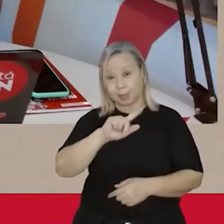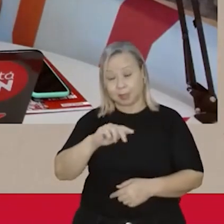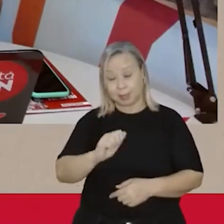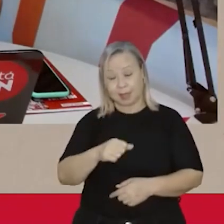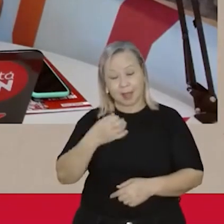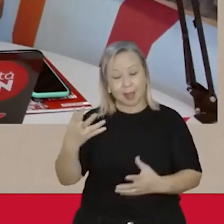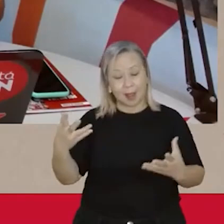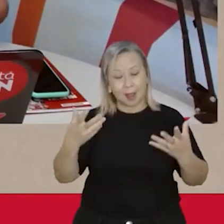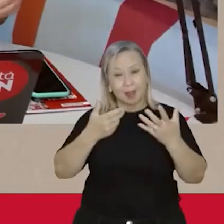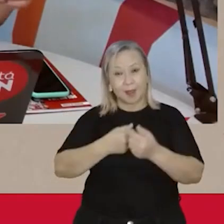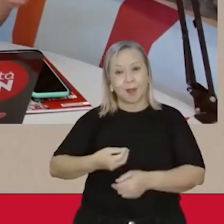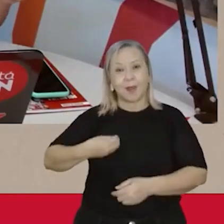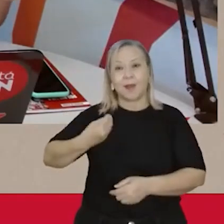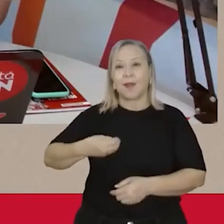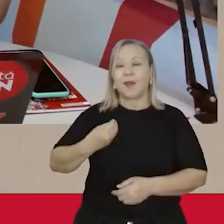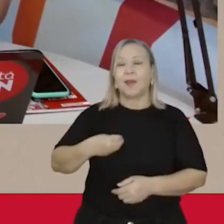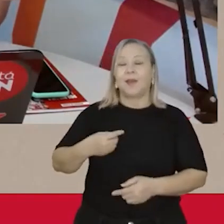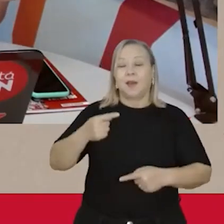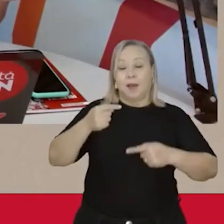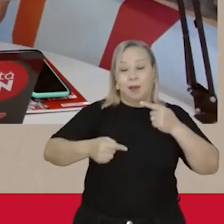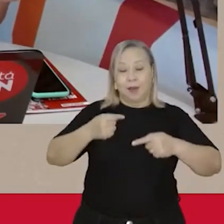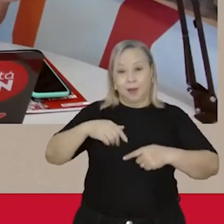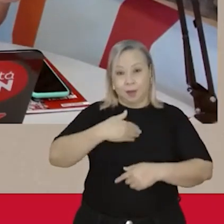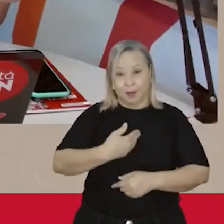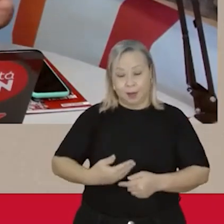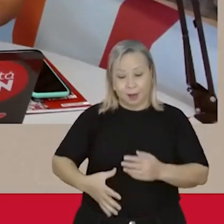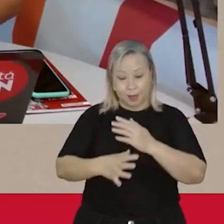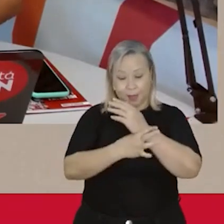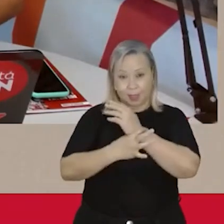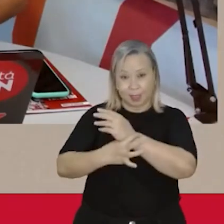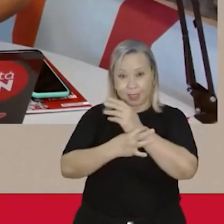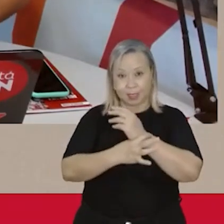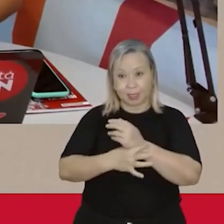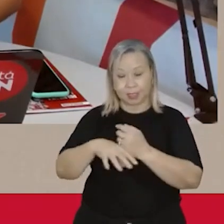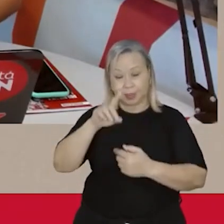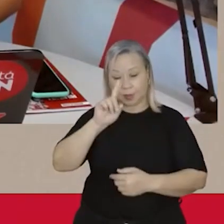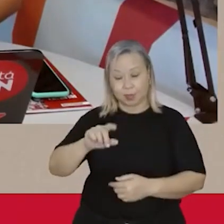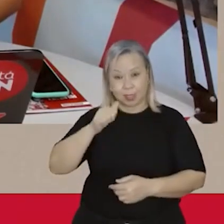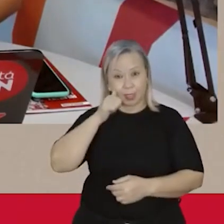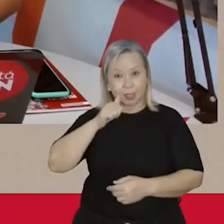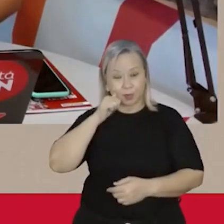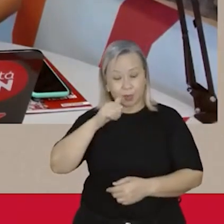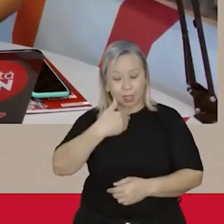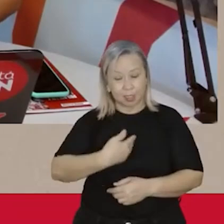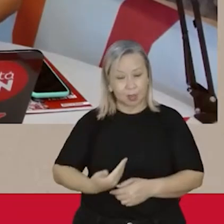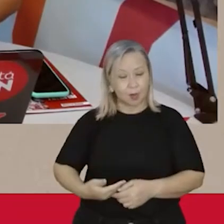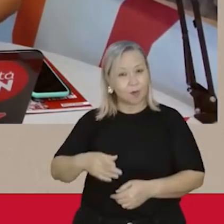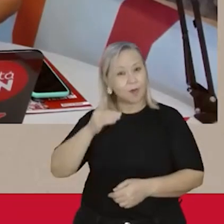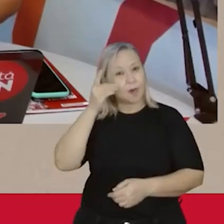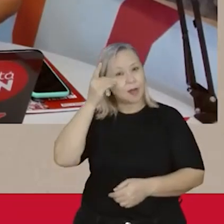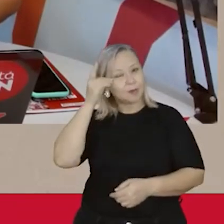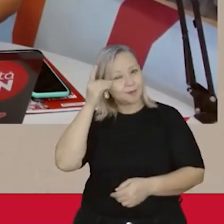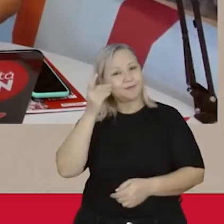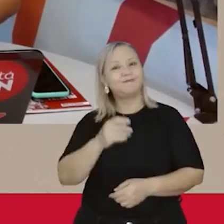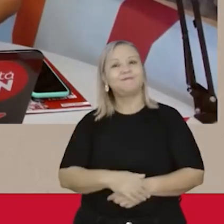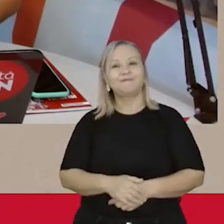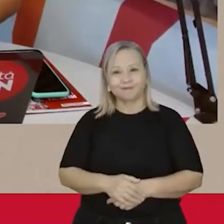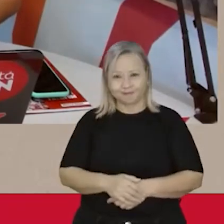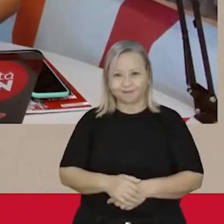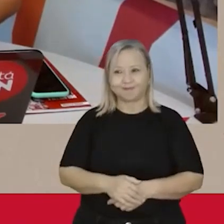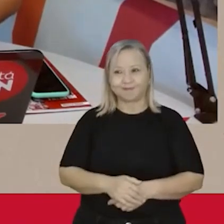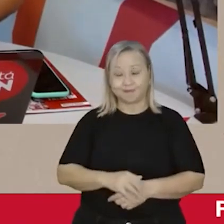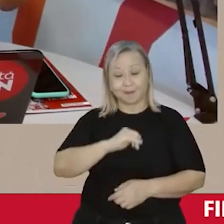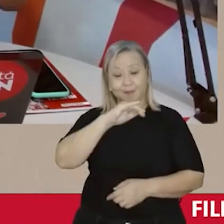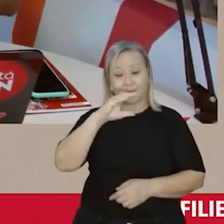políticas públicas para garantir os direitos das mulheres no governo Lula e Dilma. O João Ricardo Roque, eu espero que sua